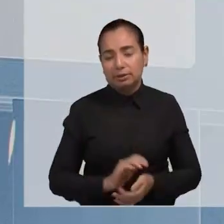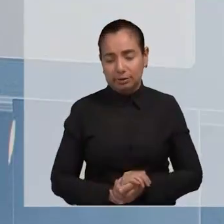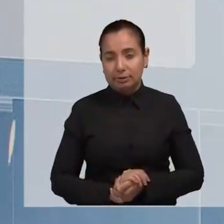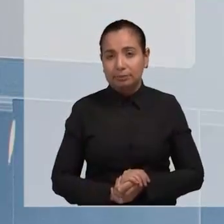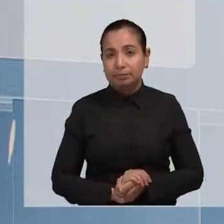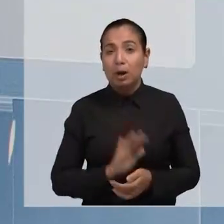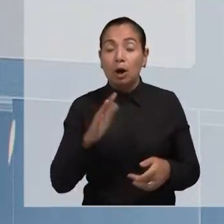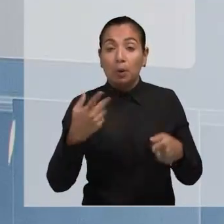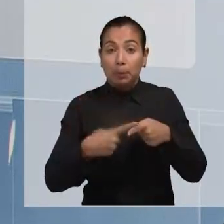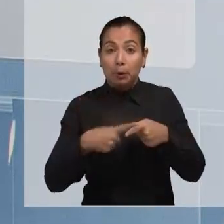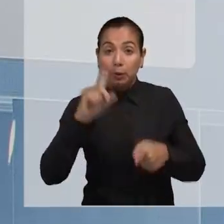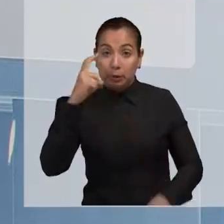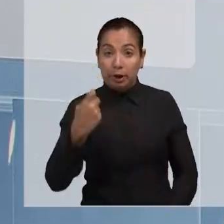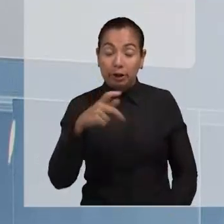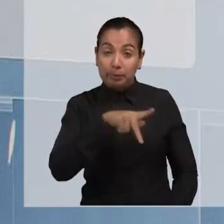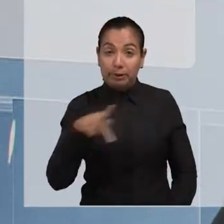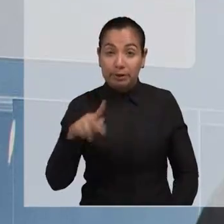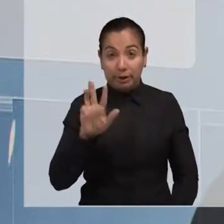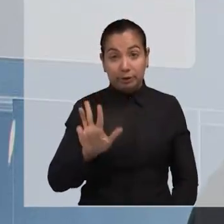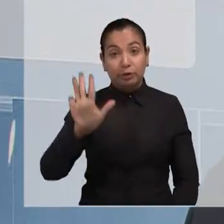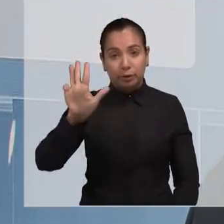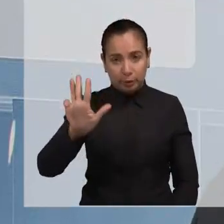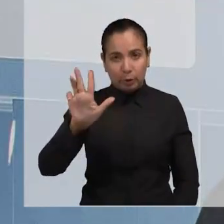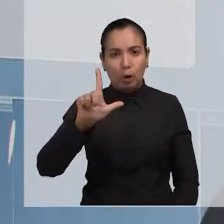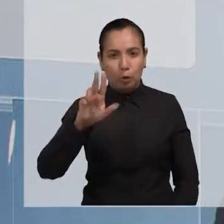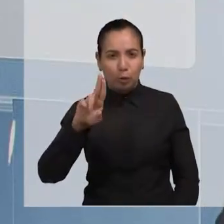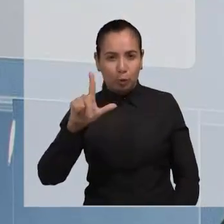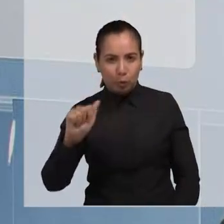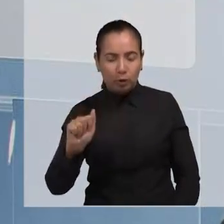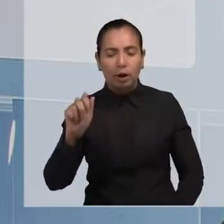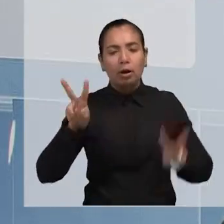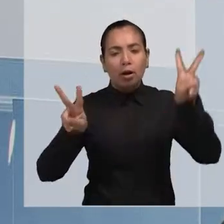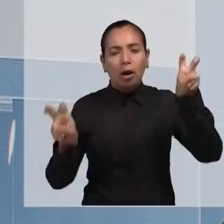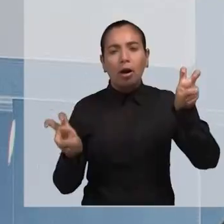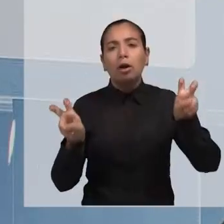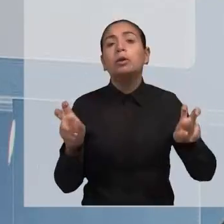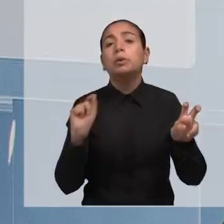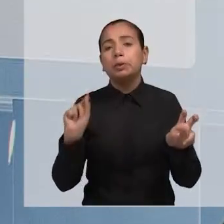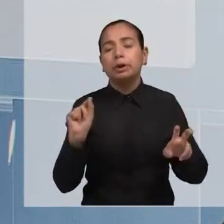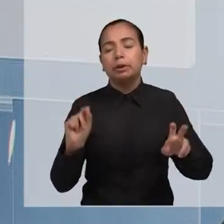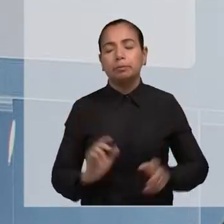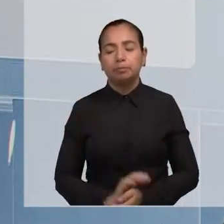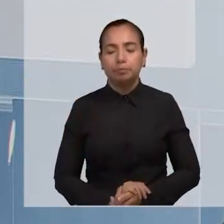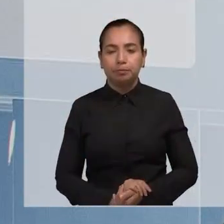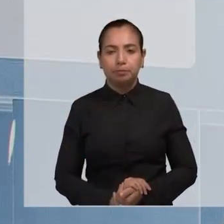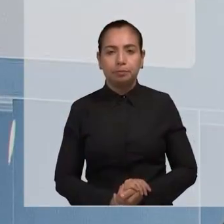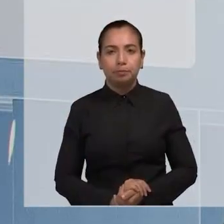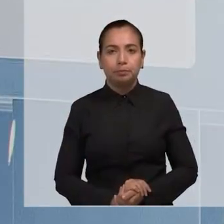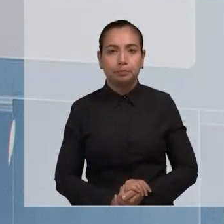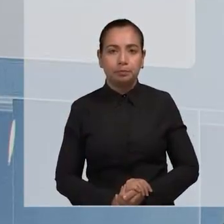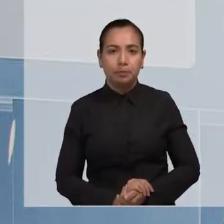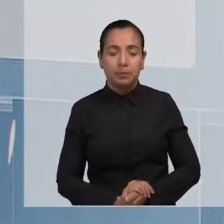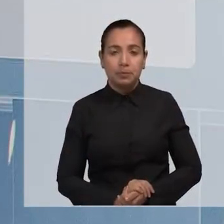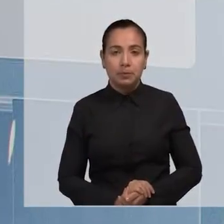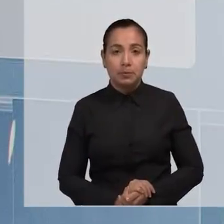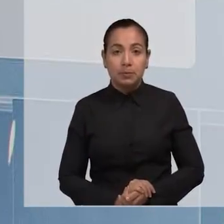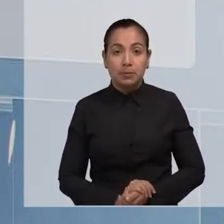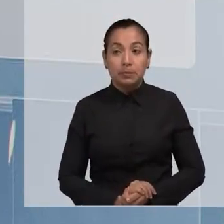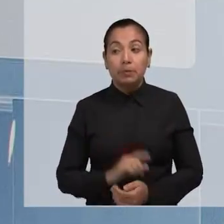o ex-presidente Luiz Inácio Lula da Silva, abre aspas, disse o seguinte, o presidencial